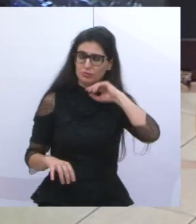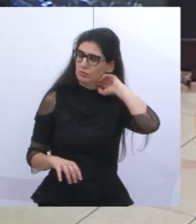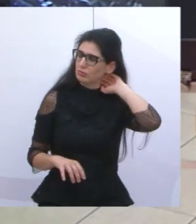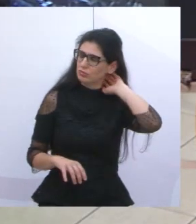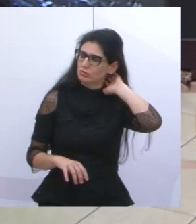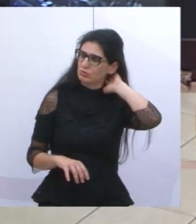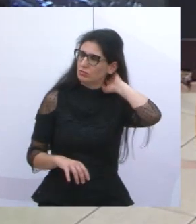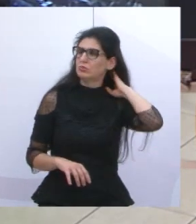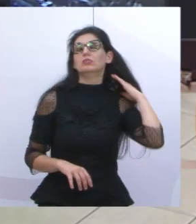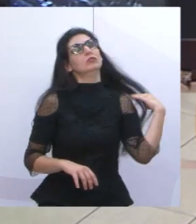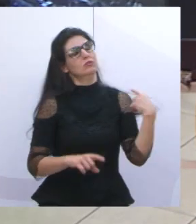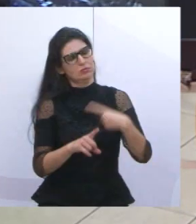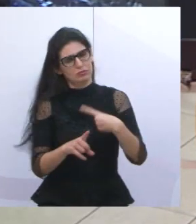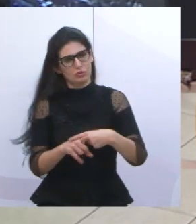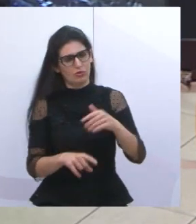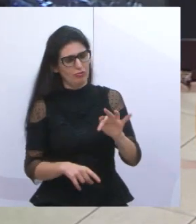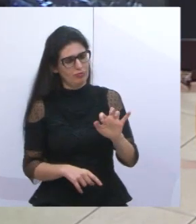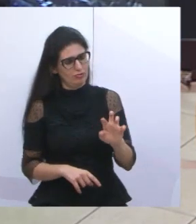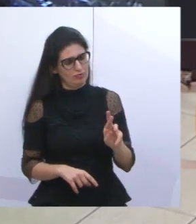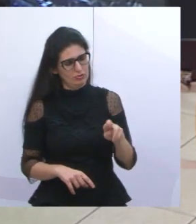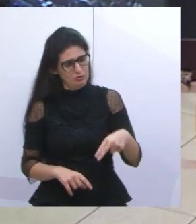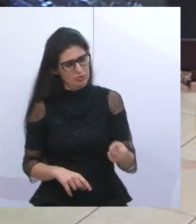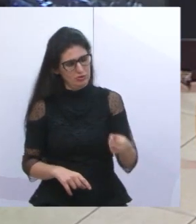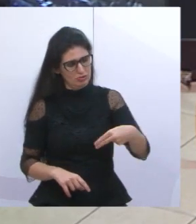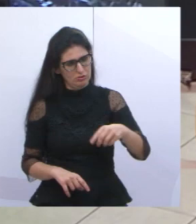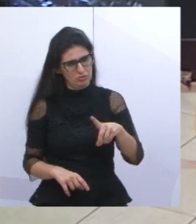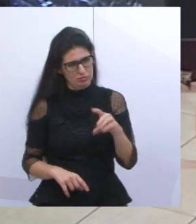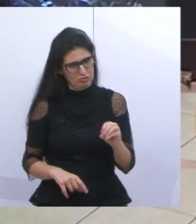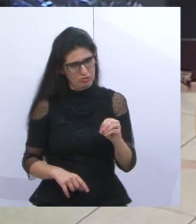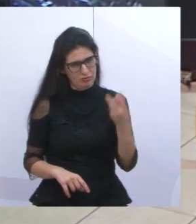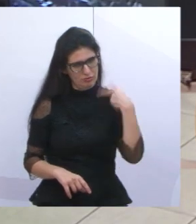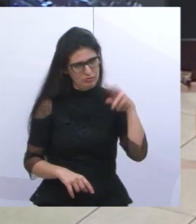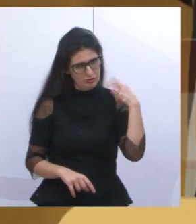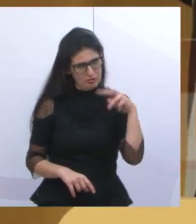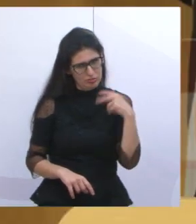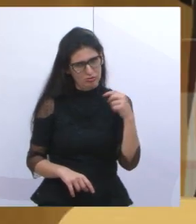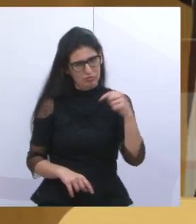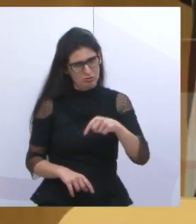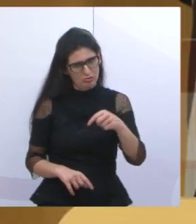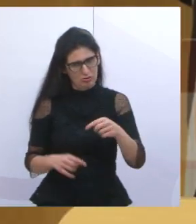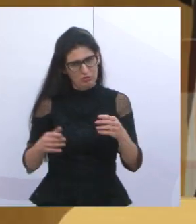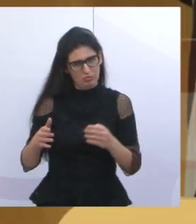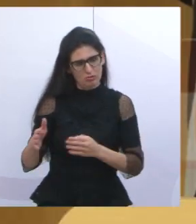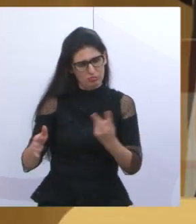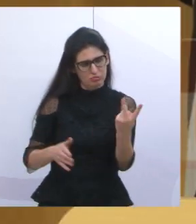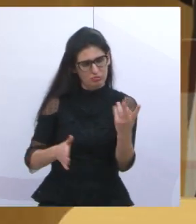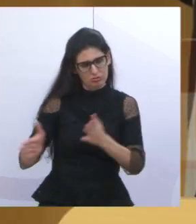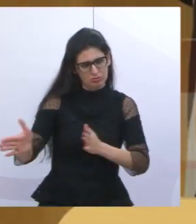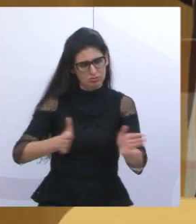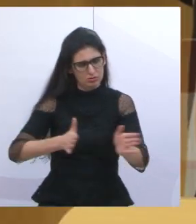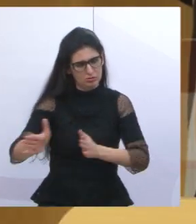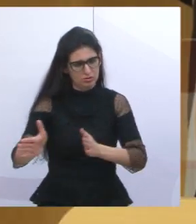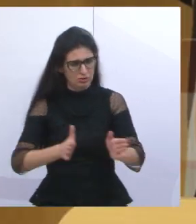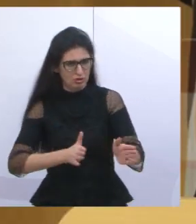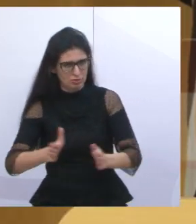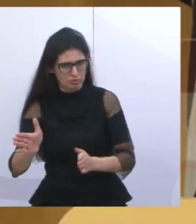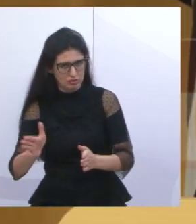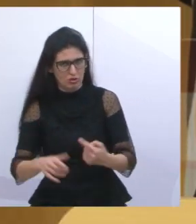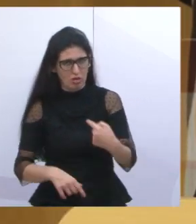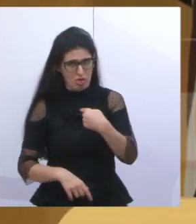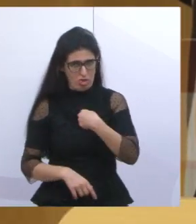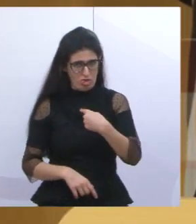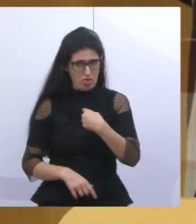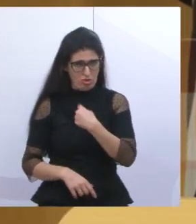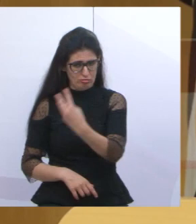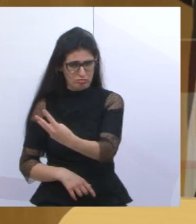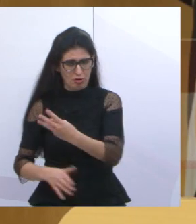porque Fernando está ali, foi vereador aqui, 2 mandatos, e eu 3